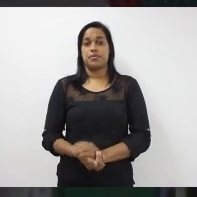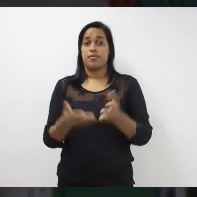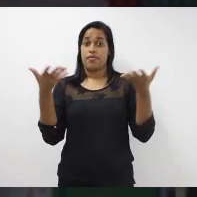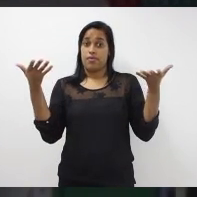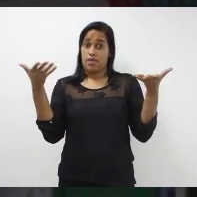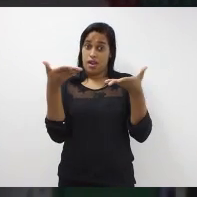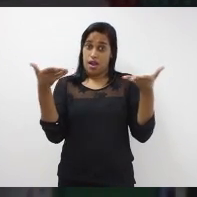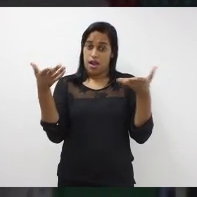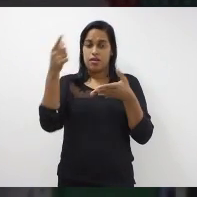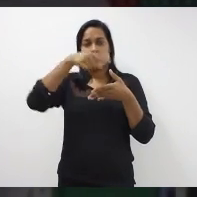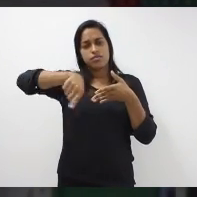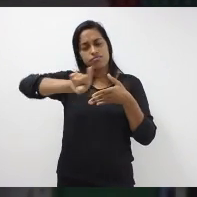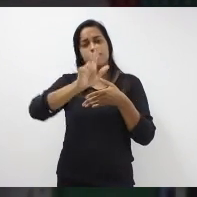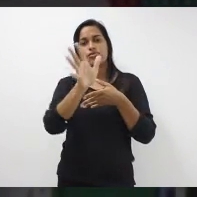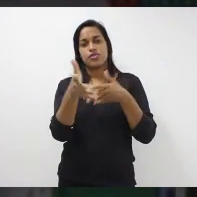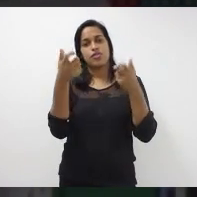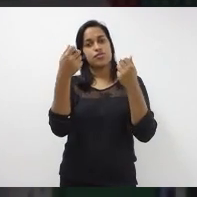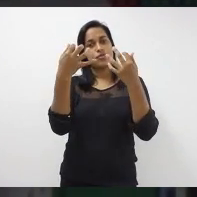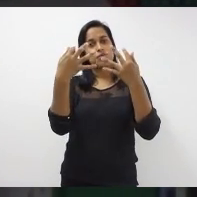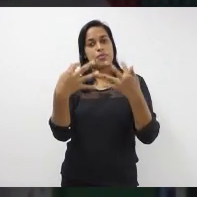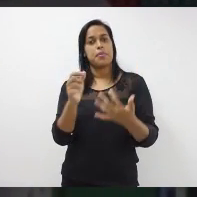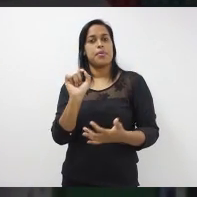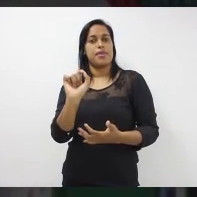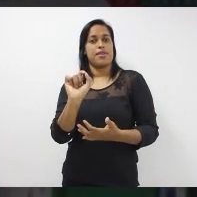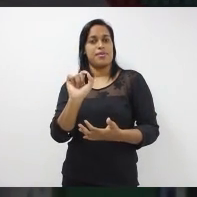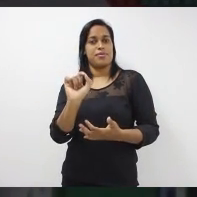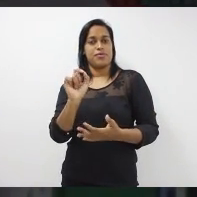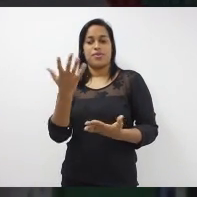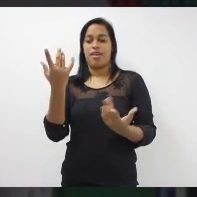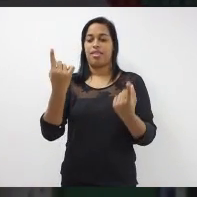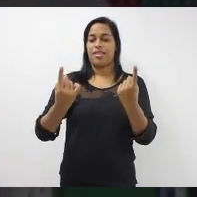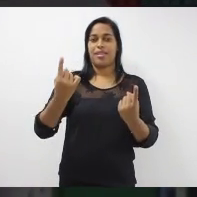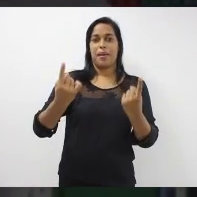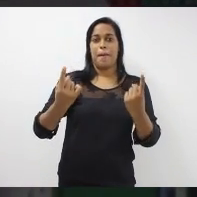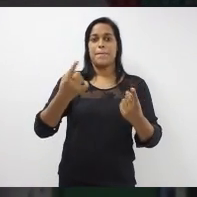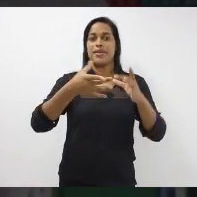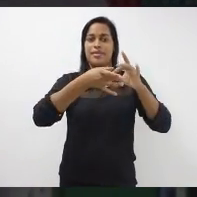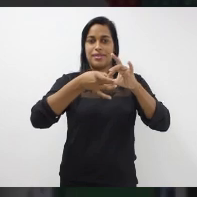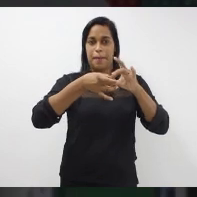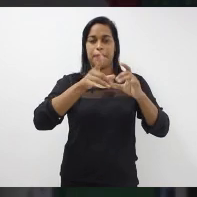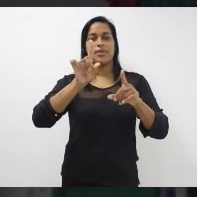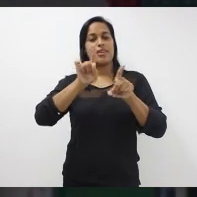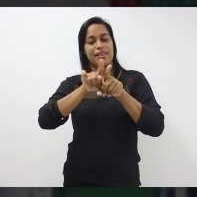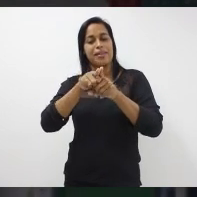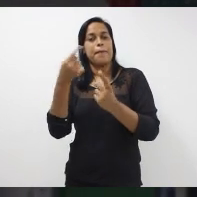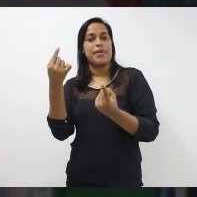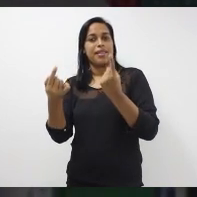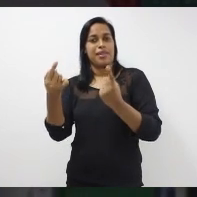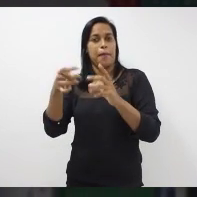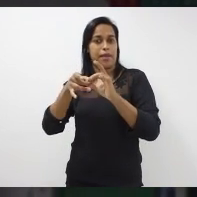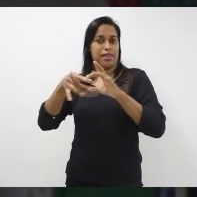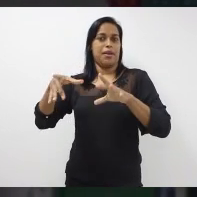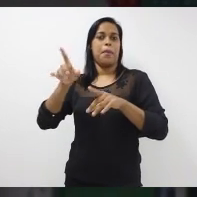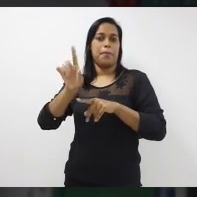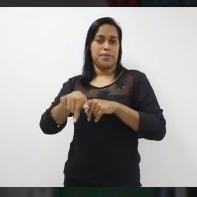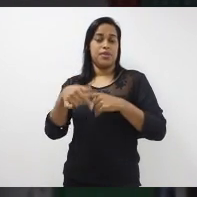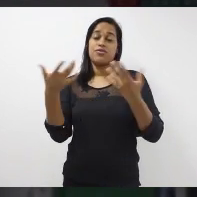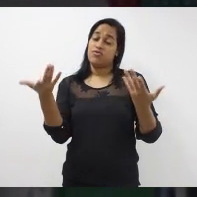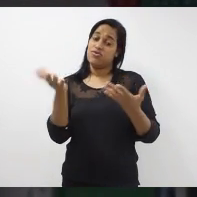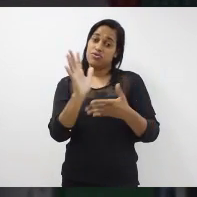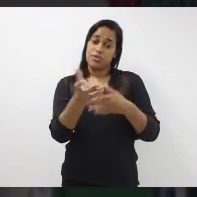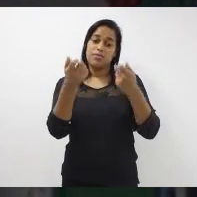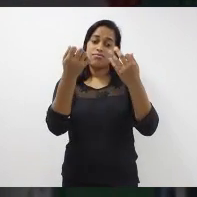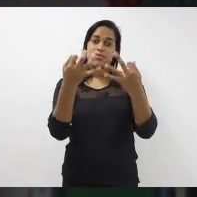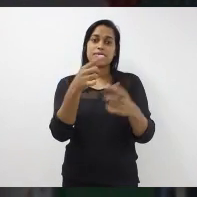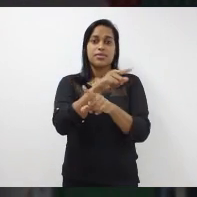Agora que nós explicamos para vocês o que é demanda independente e demanda dependente, eu vou dizer para vocês que existem